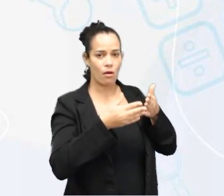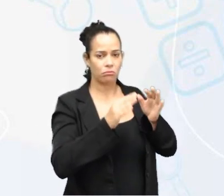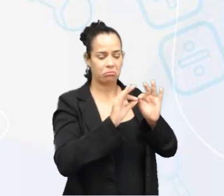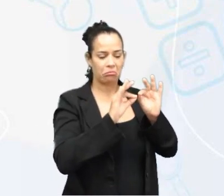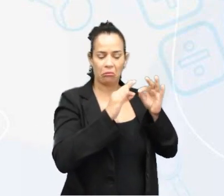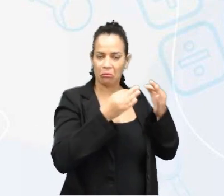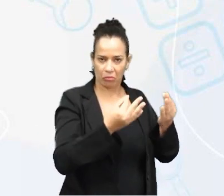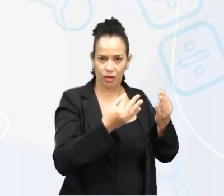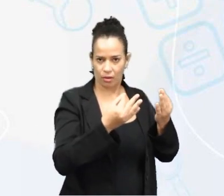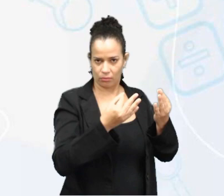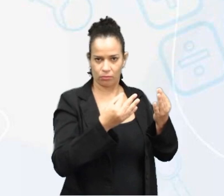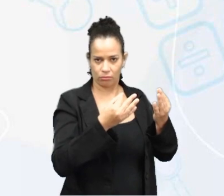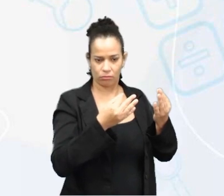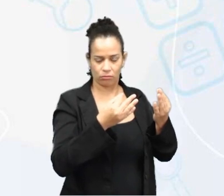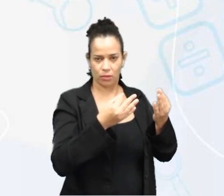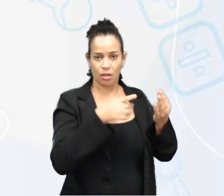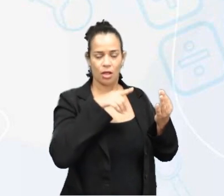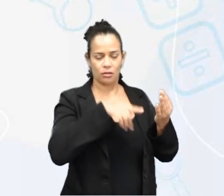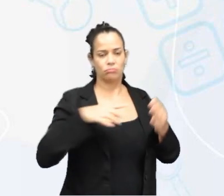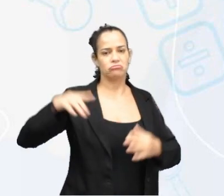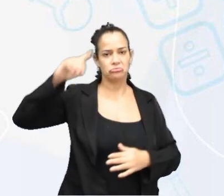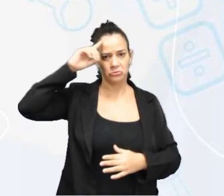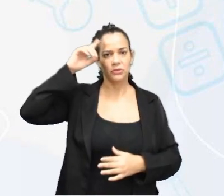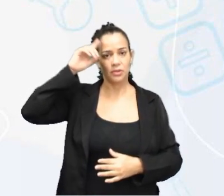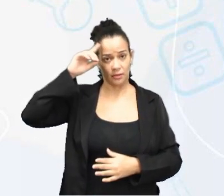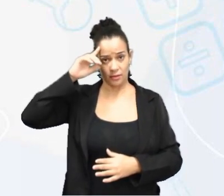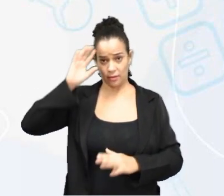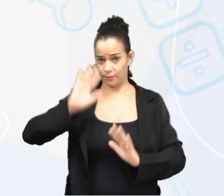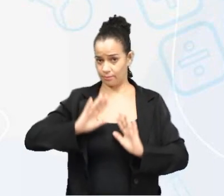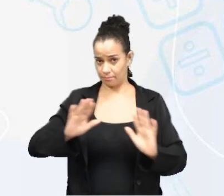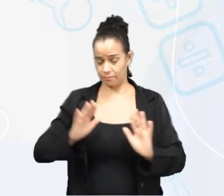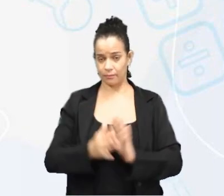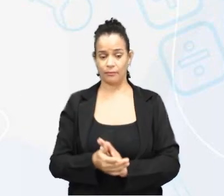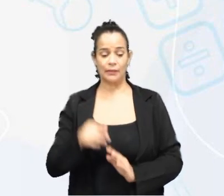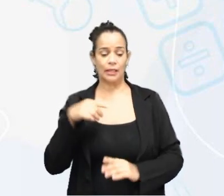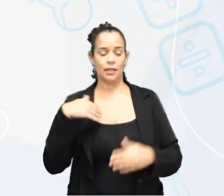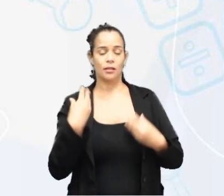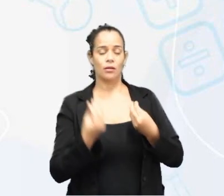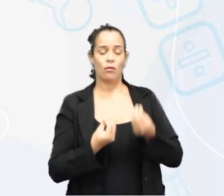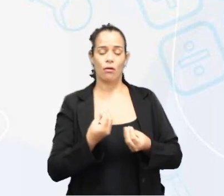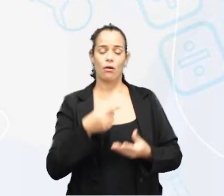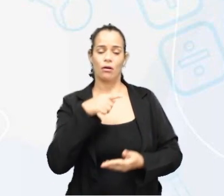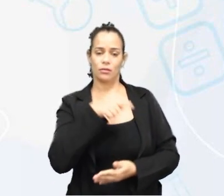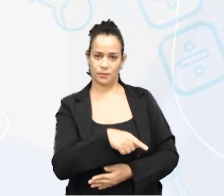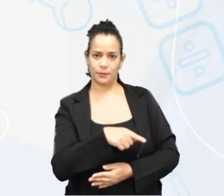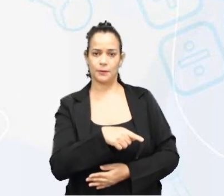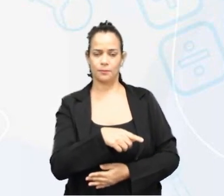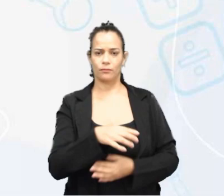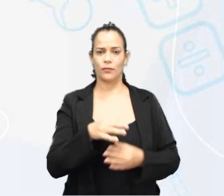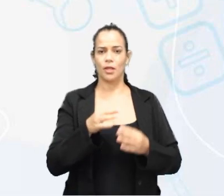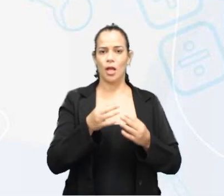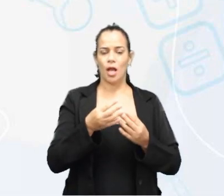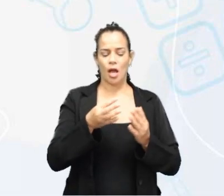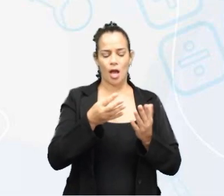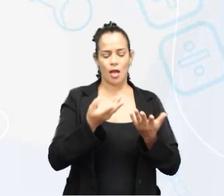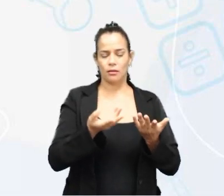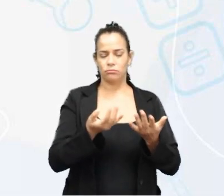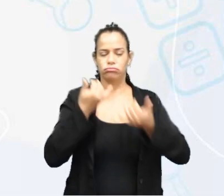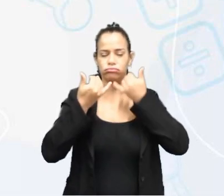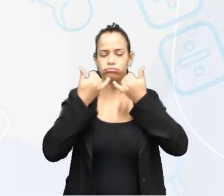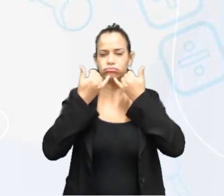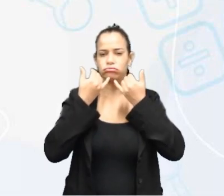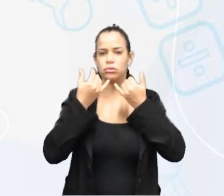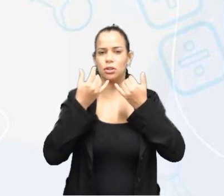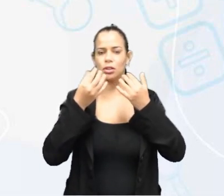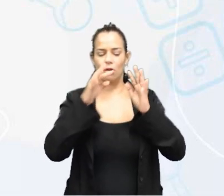fato específico ocorrido na realidade. Desse modo, a notícia é um texto mais curto e com uma